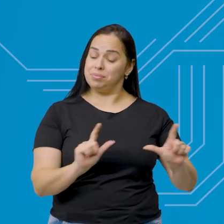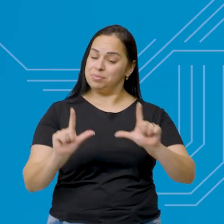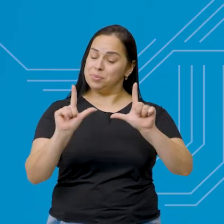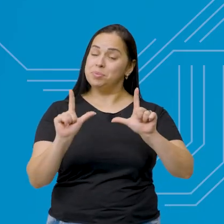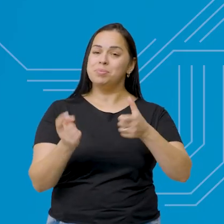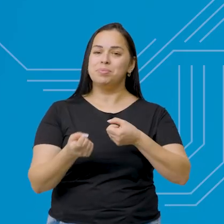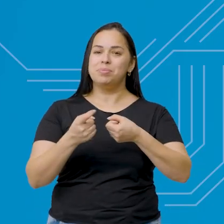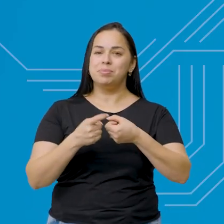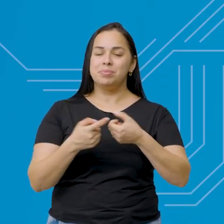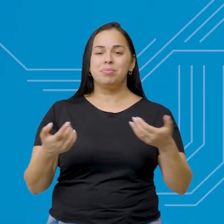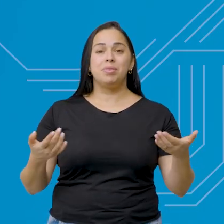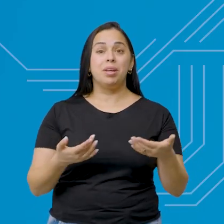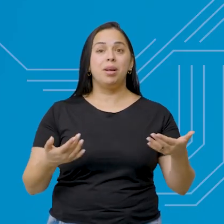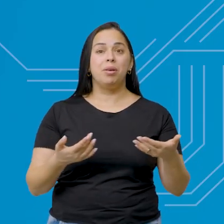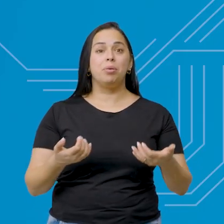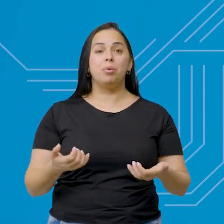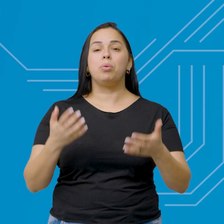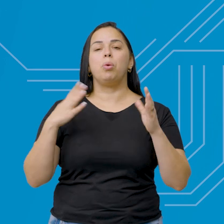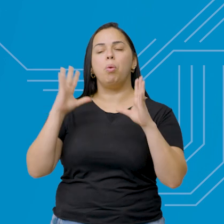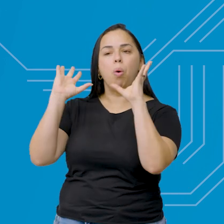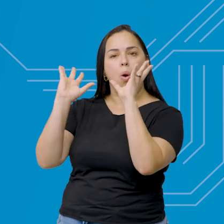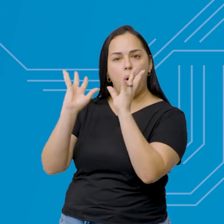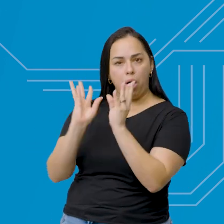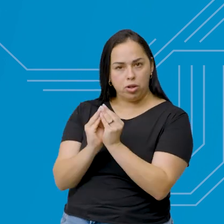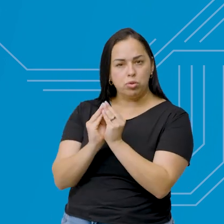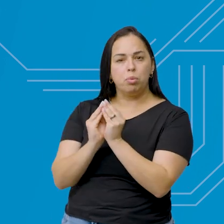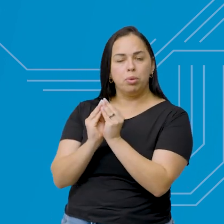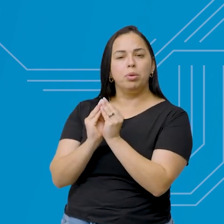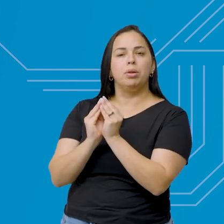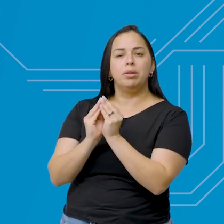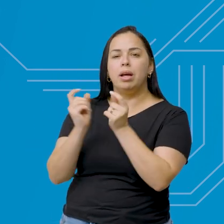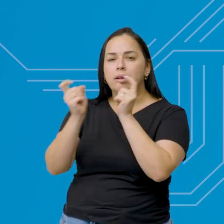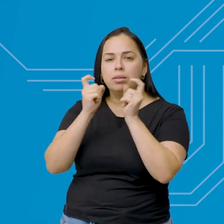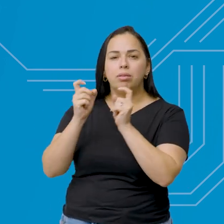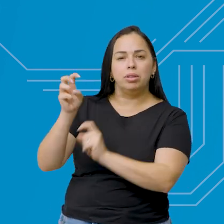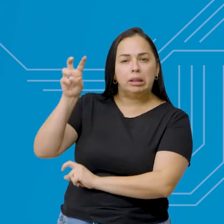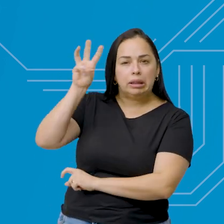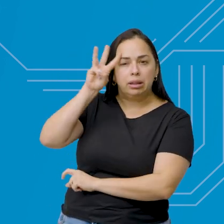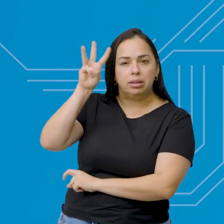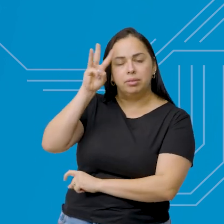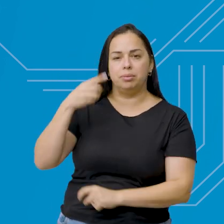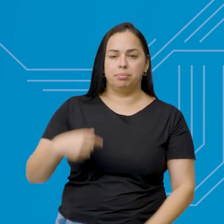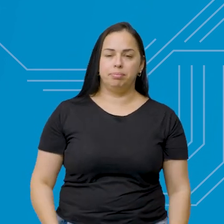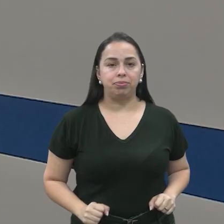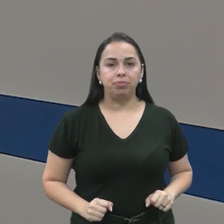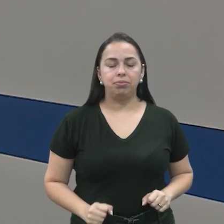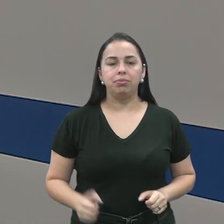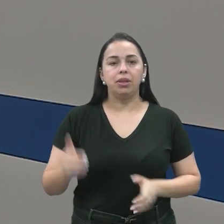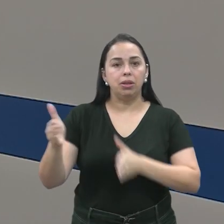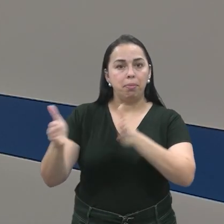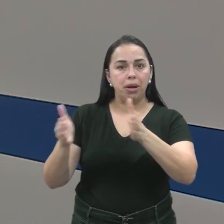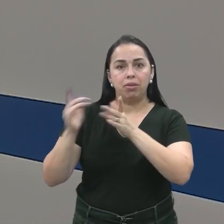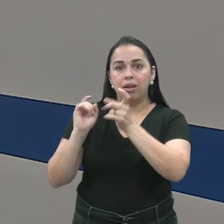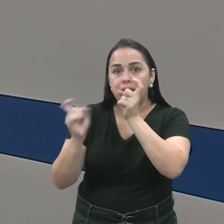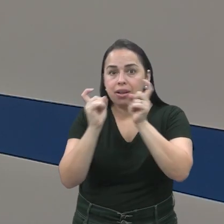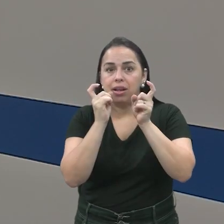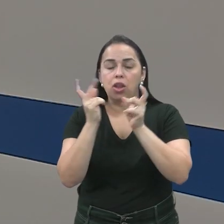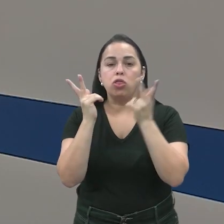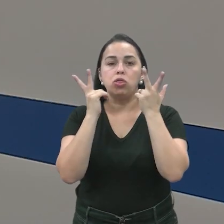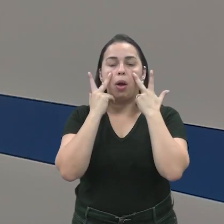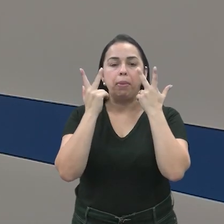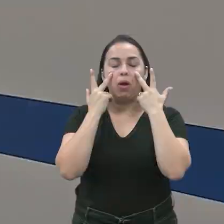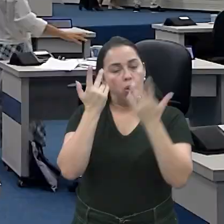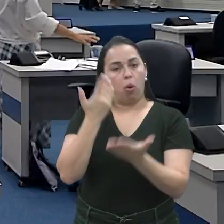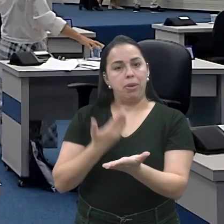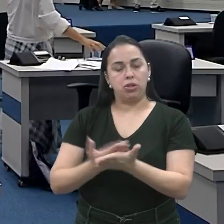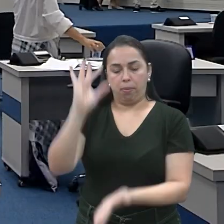Estamos de volta e a gente abre o segundo bloco com um balanço da sessão realizada na última terça-feira. A sessão desta